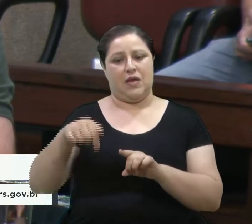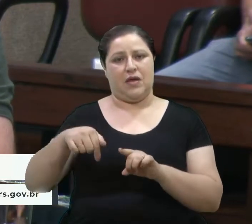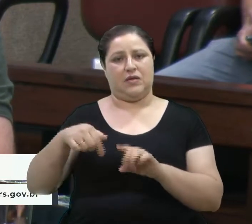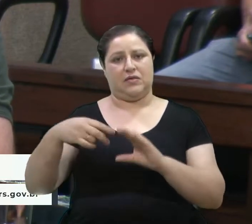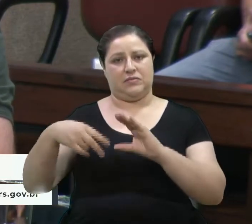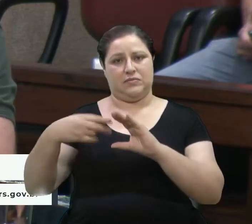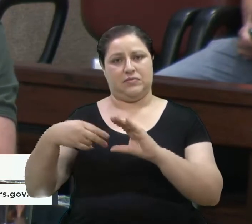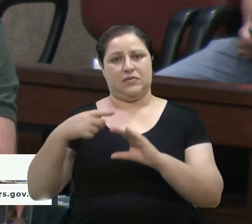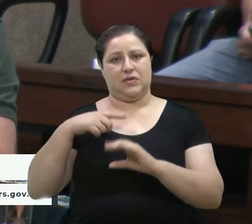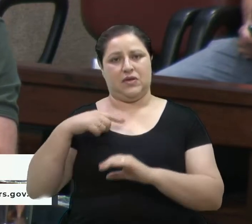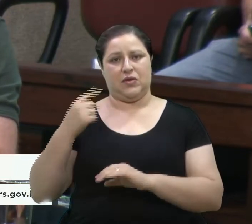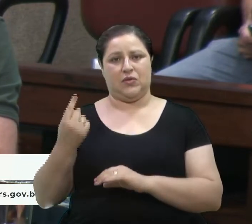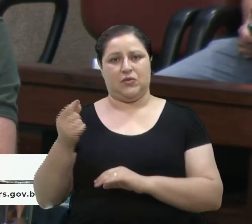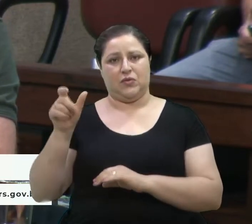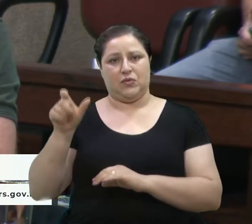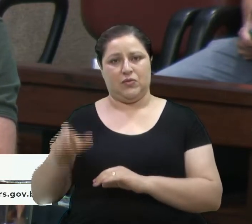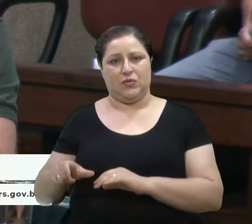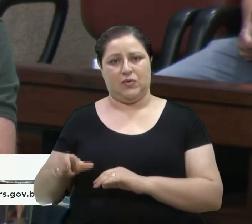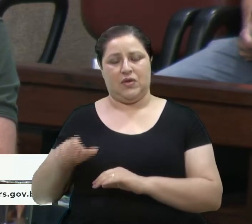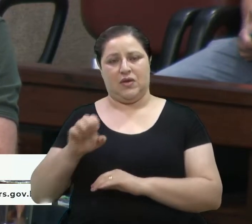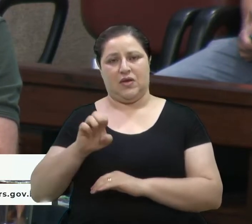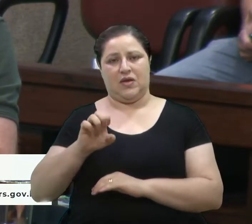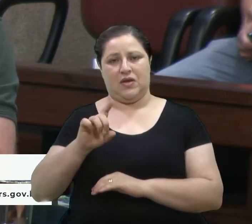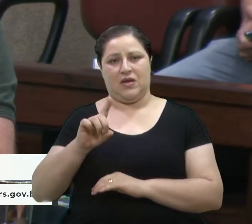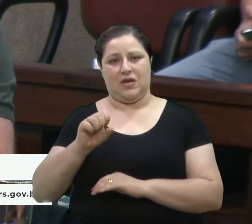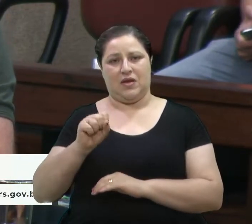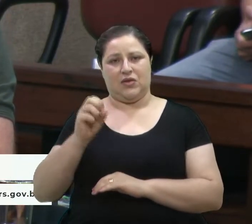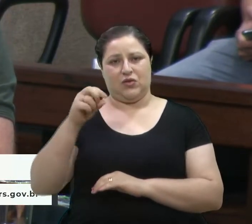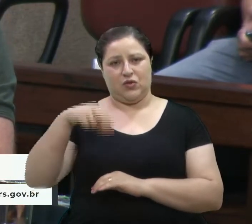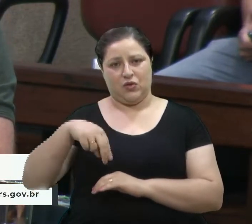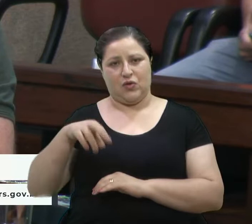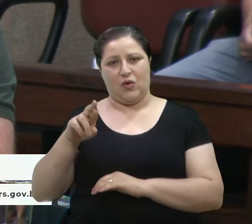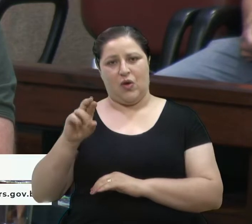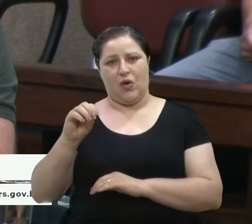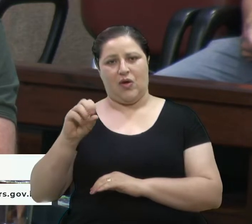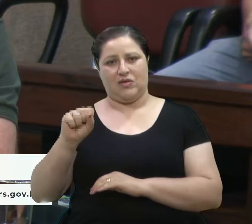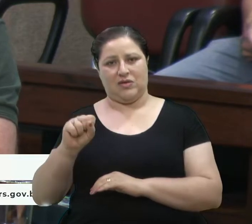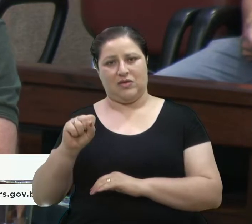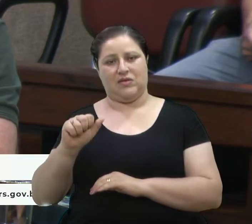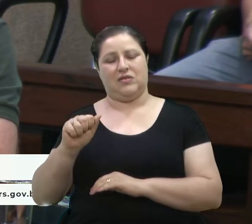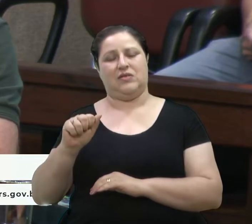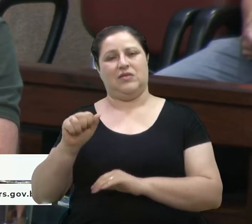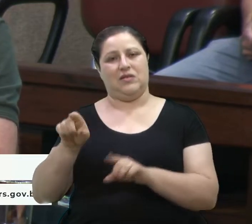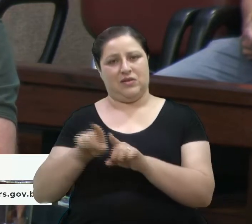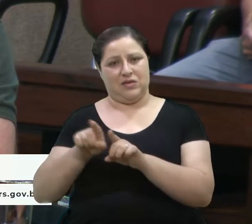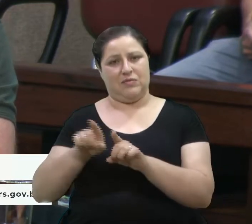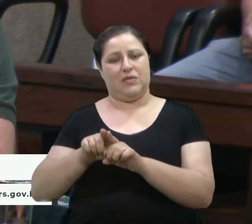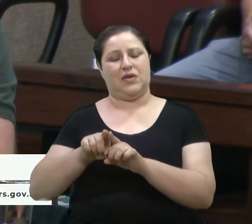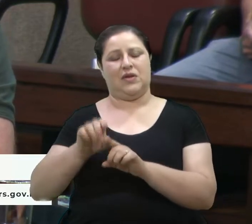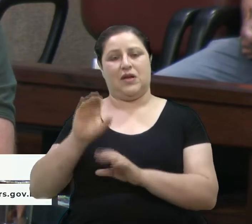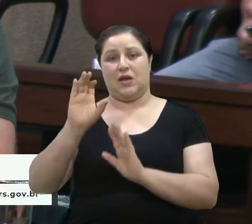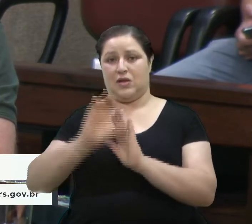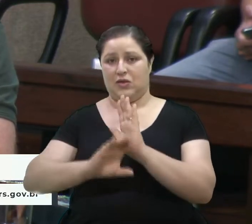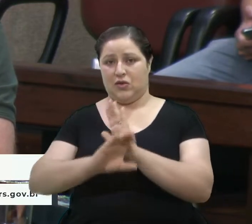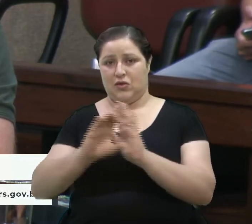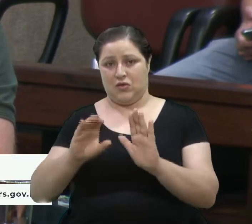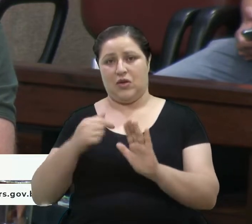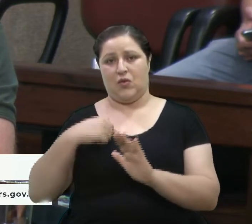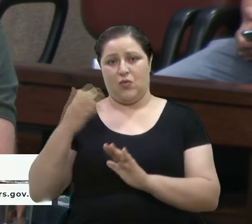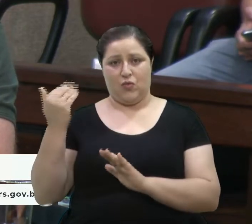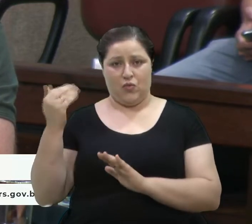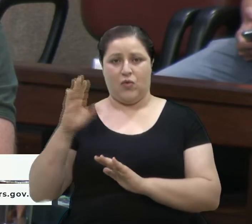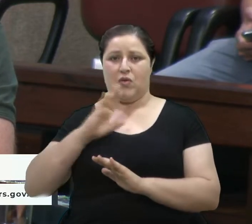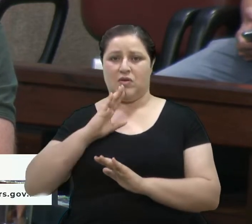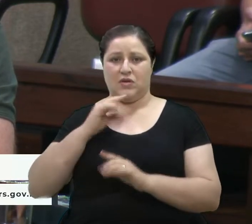um vereador negro, o Edson da Rosa, também católico. Aliás, eu o conheci na Igreja Católica porque meus pais participavam do